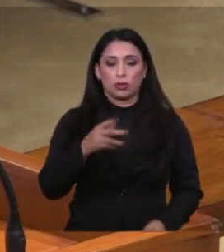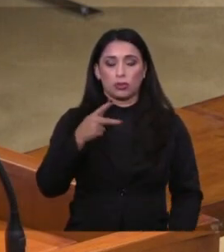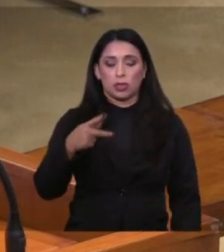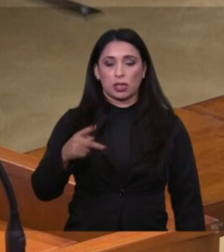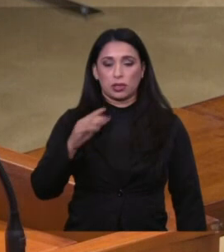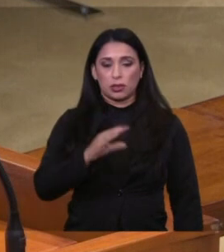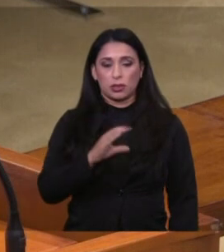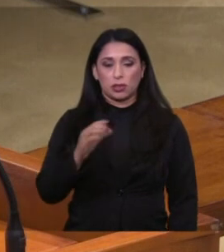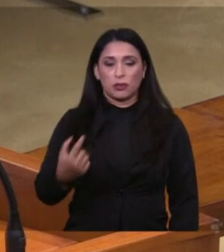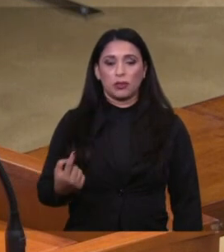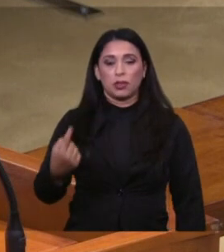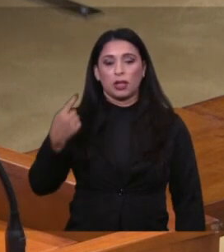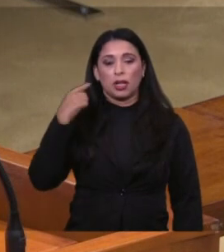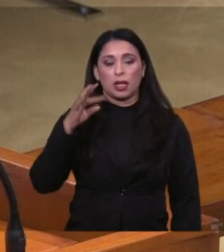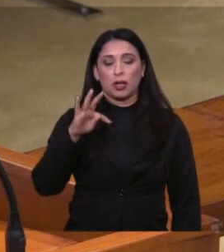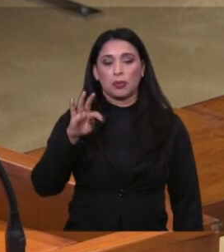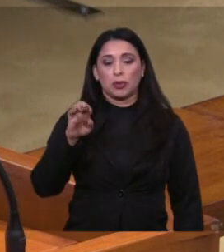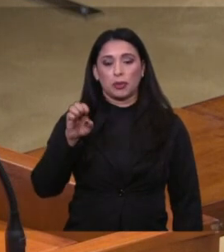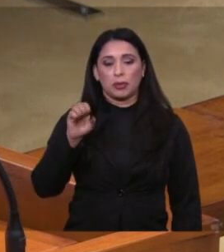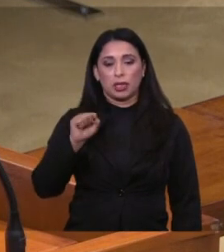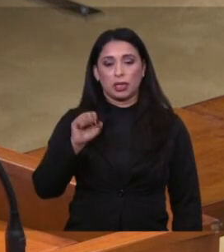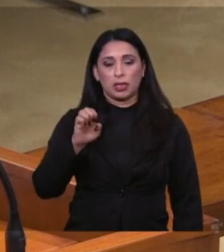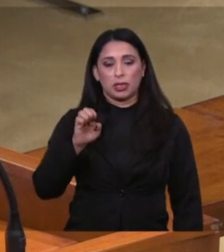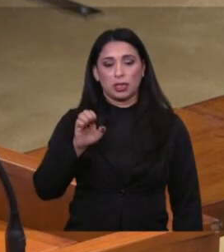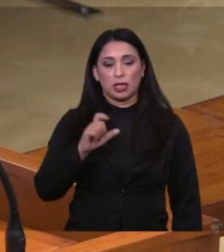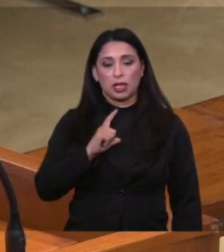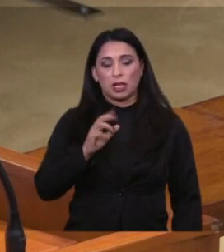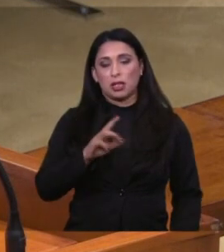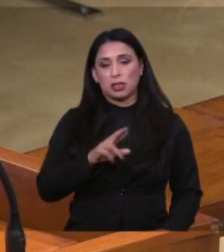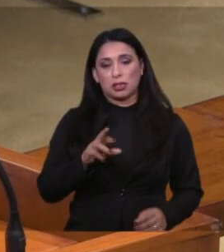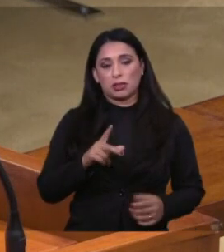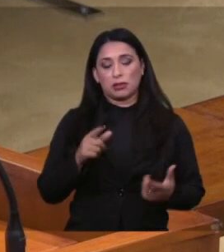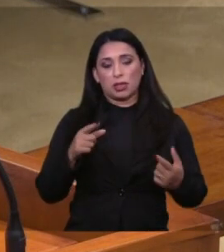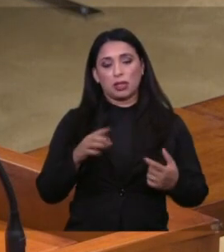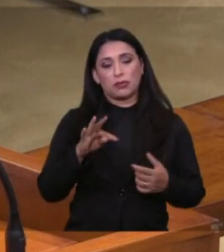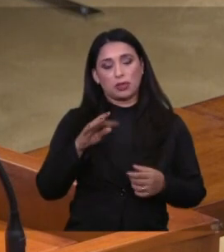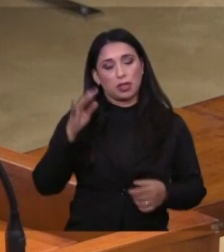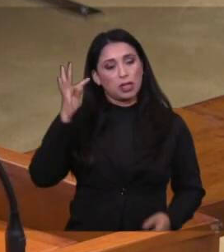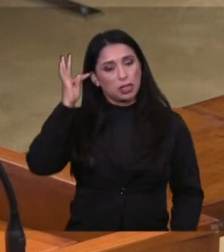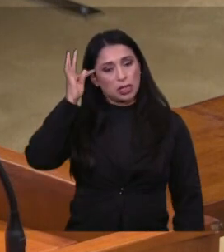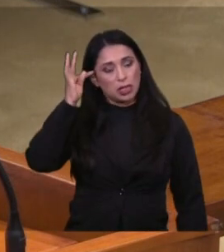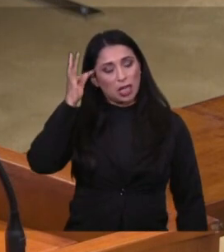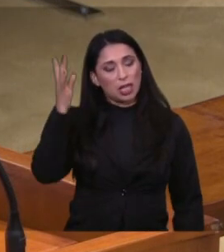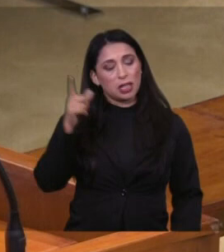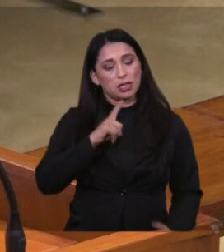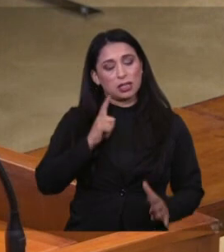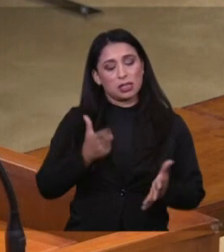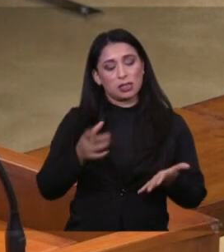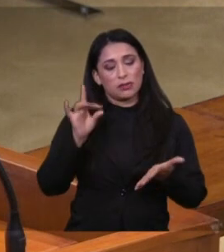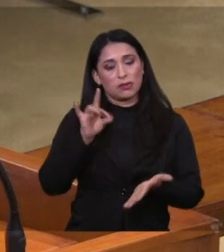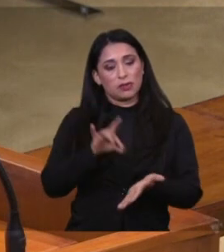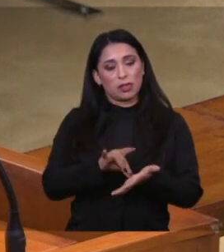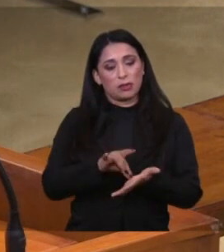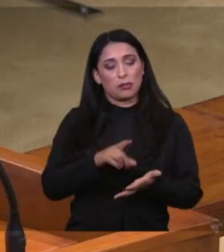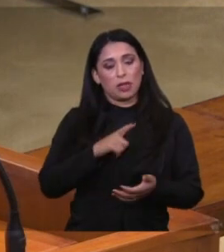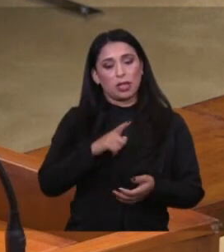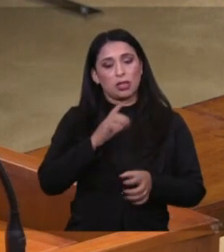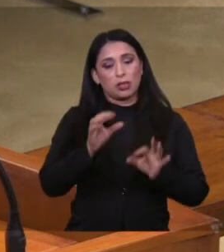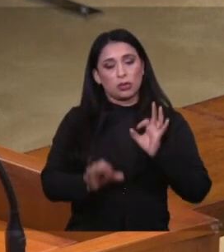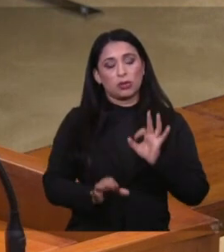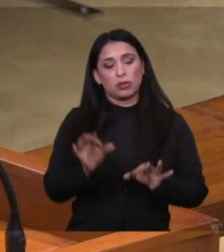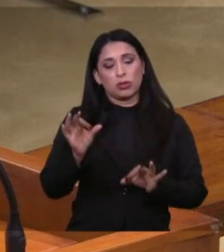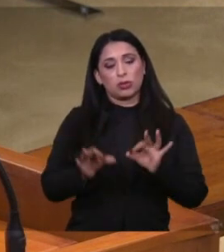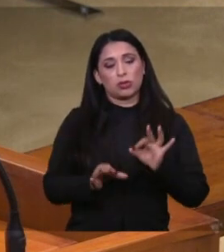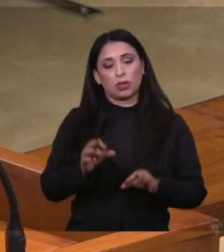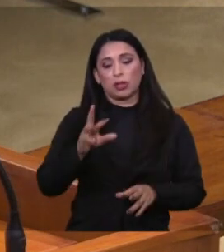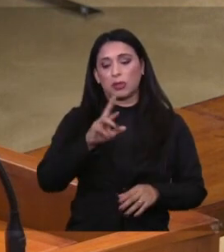época para afirmação de tese, esse é um caso que não teve tese propriamente firmada, na parte final da emenda, no julgamento desse tema,